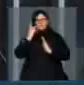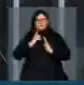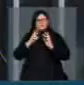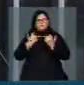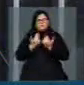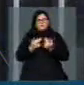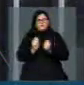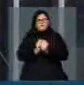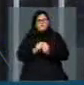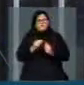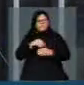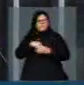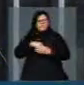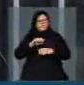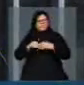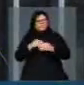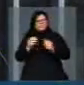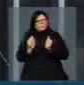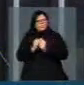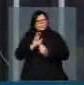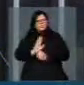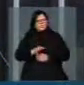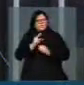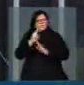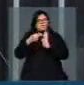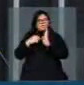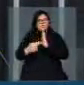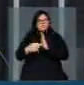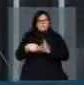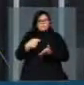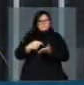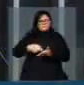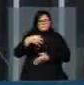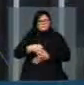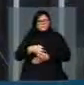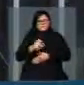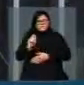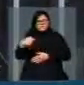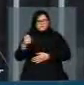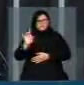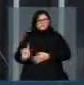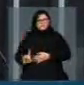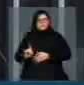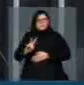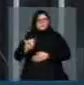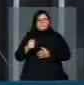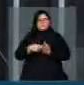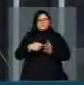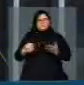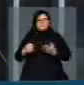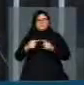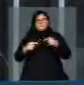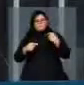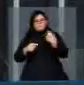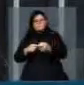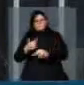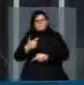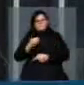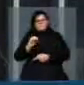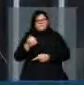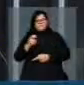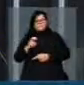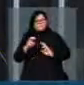desenvolvimento estabeleceu que esses direitos devem ser levados em conta na definição da agenda pós-2015,